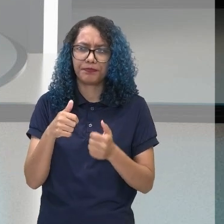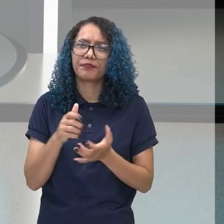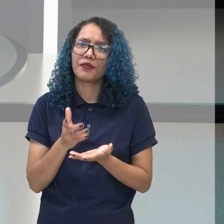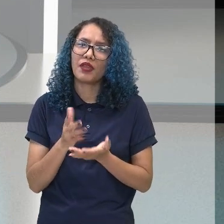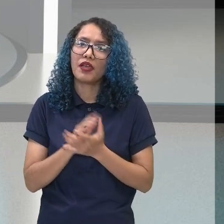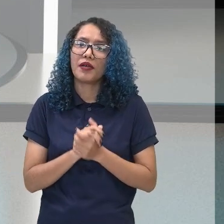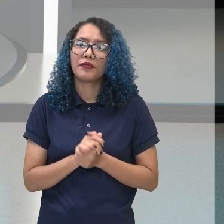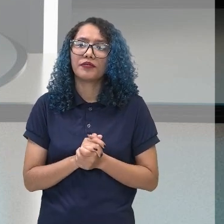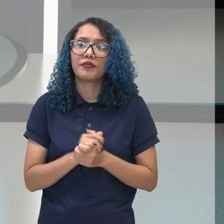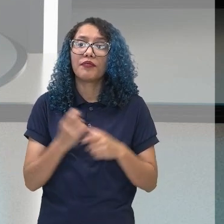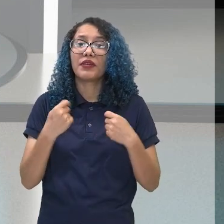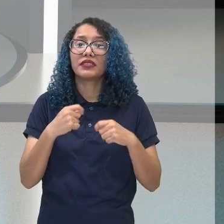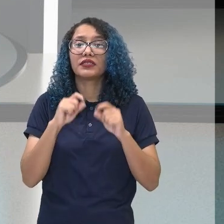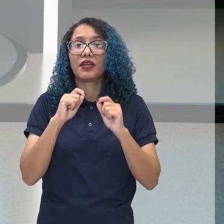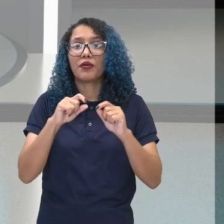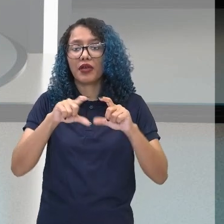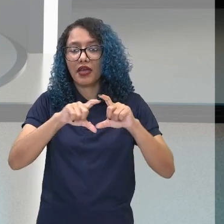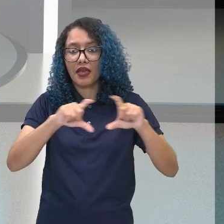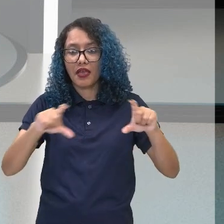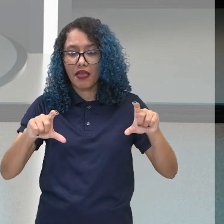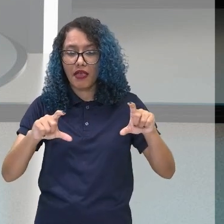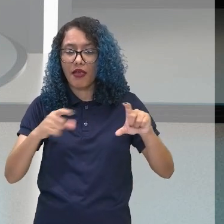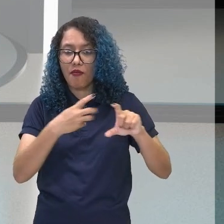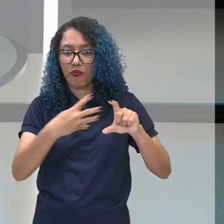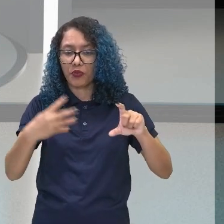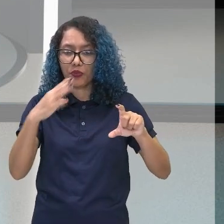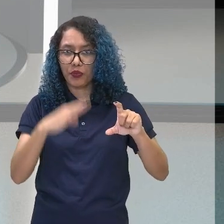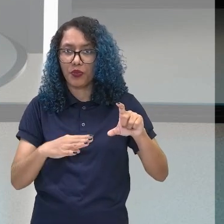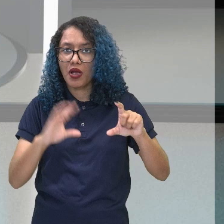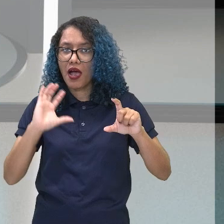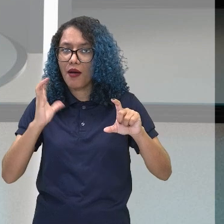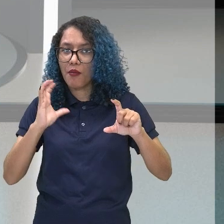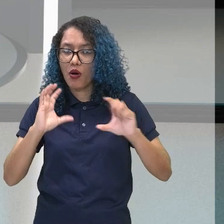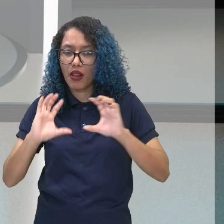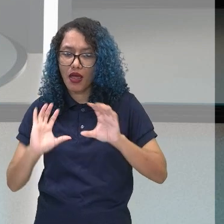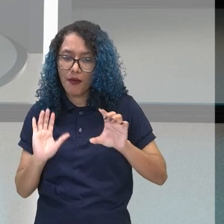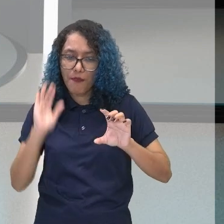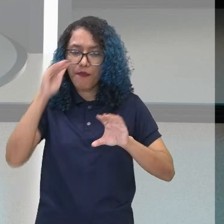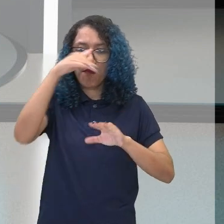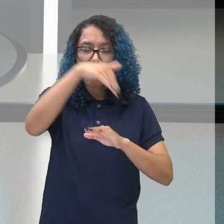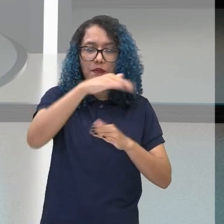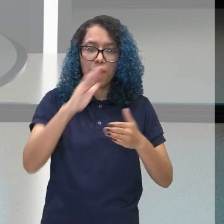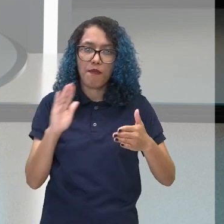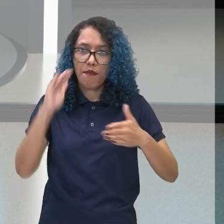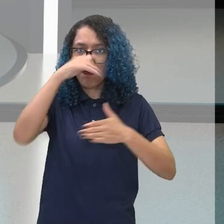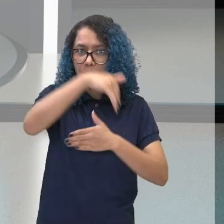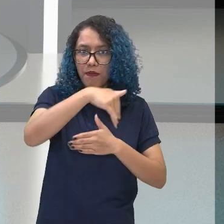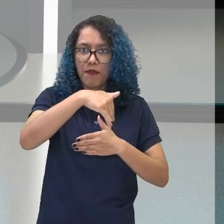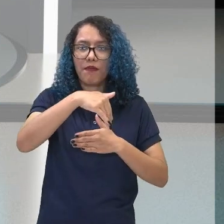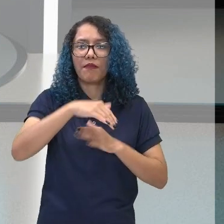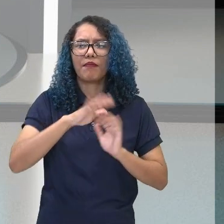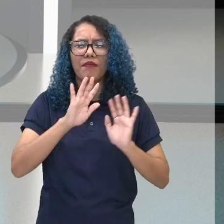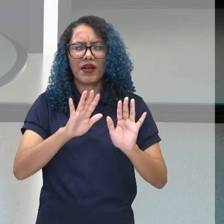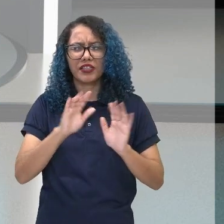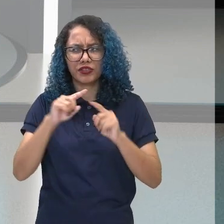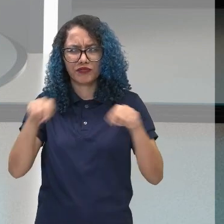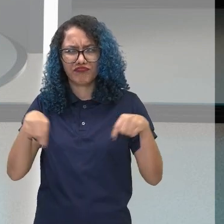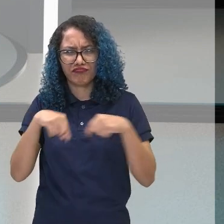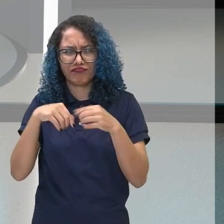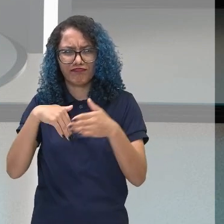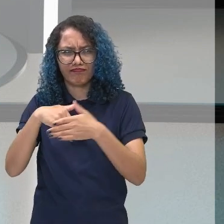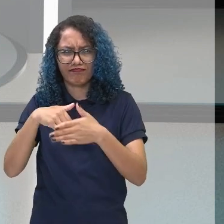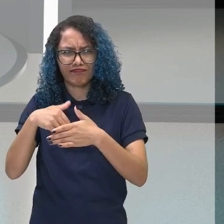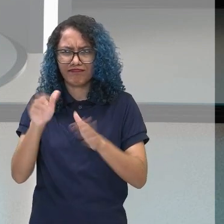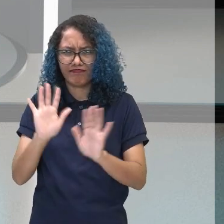onde a bola tem que passar por uma rede que divide ali entre dois lados, aspecto que não é do futsal e que entrou aqui de gaiatinho. Então já risca